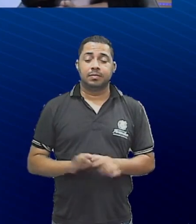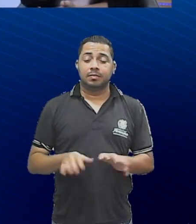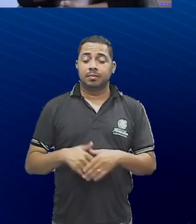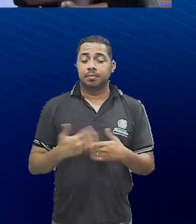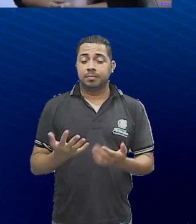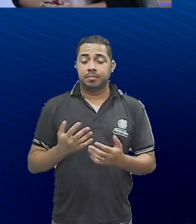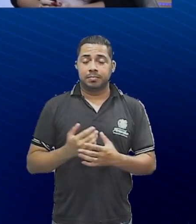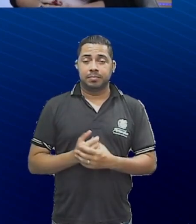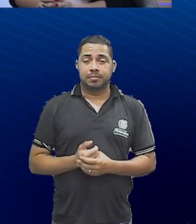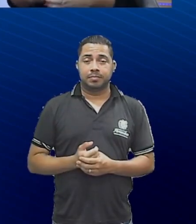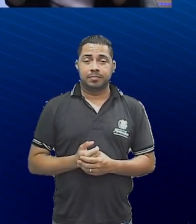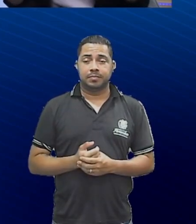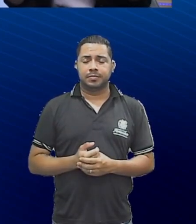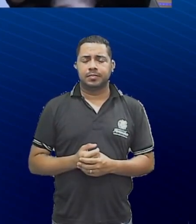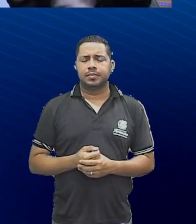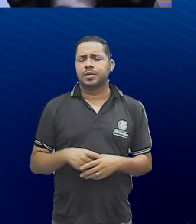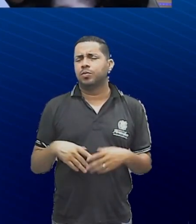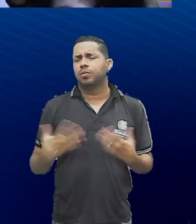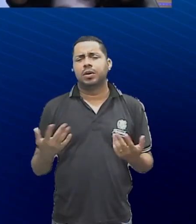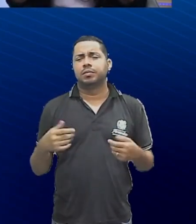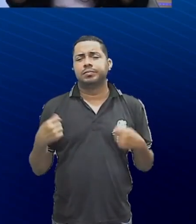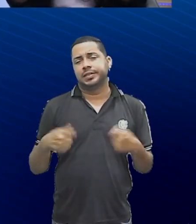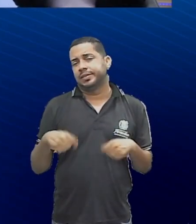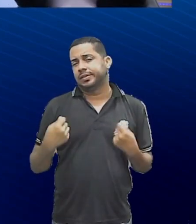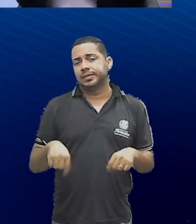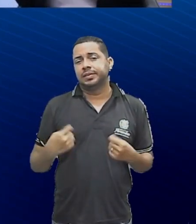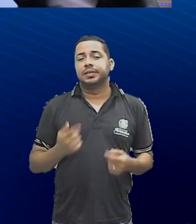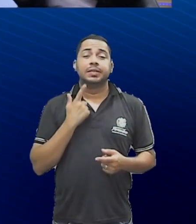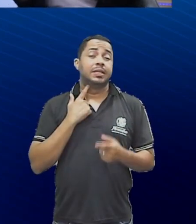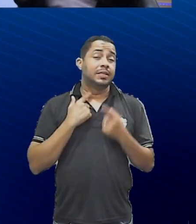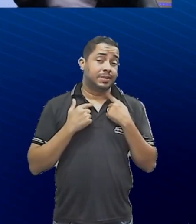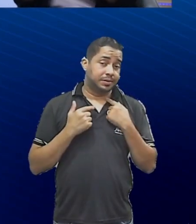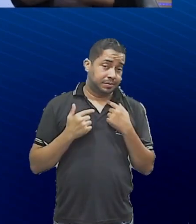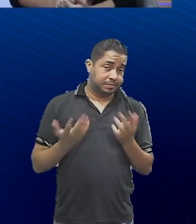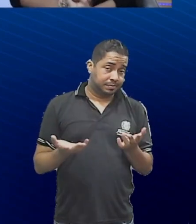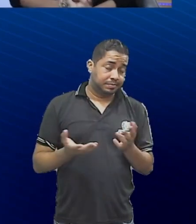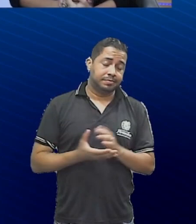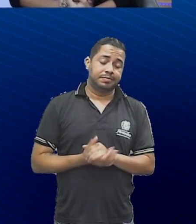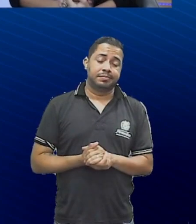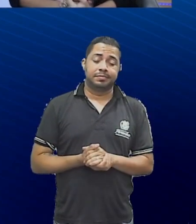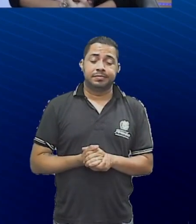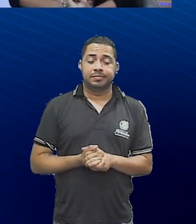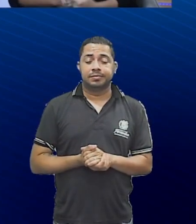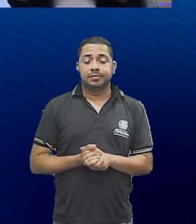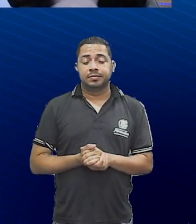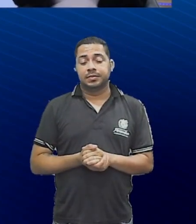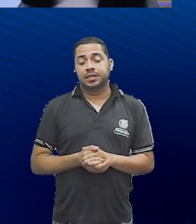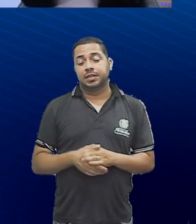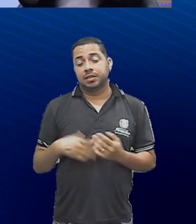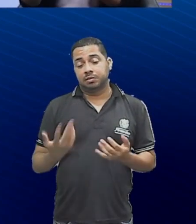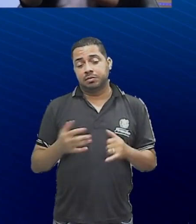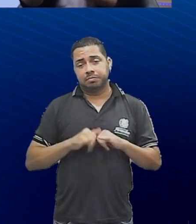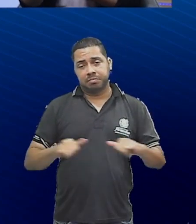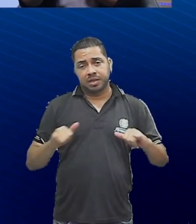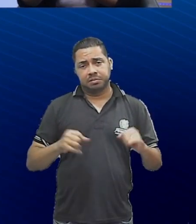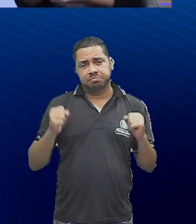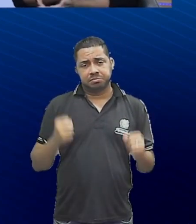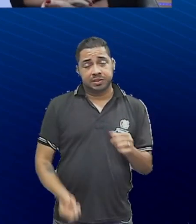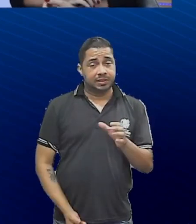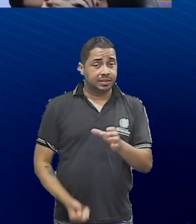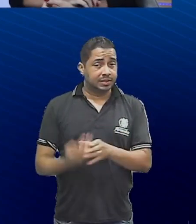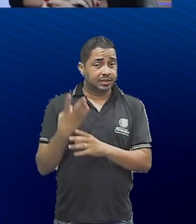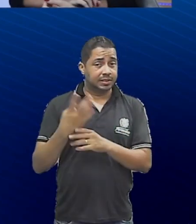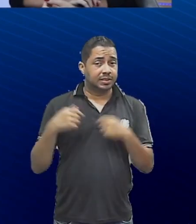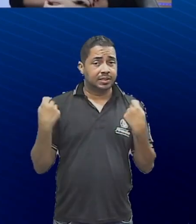Então, que necessidades e desejos são esses, né? O marketing ele pode criar